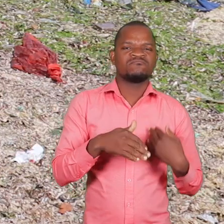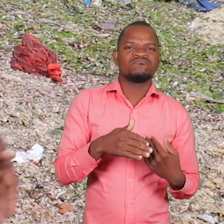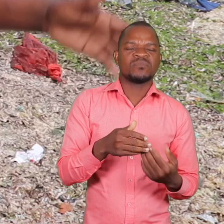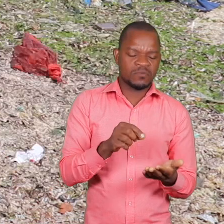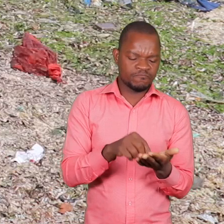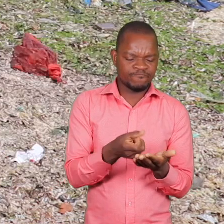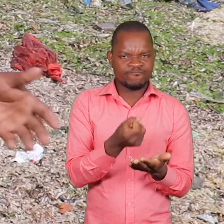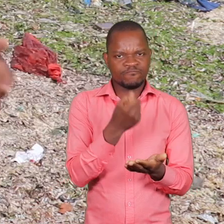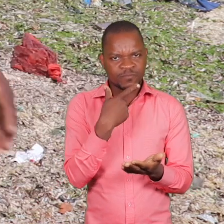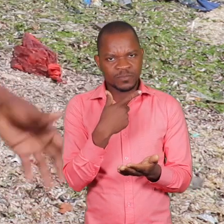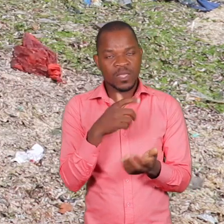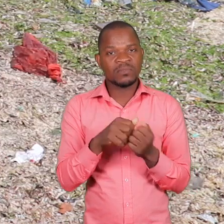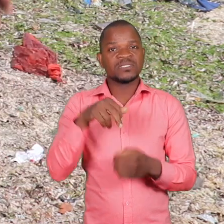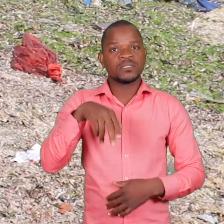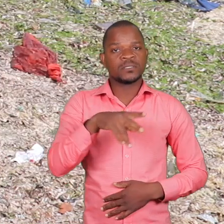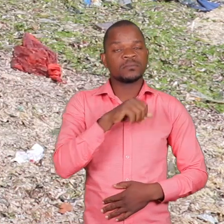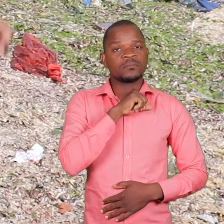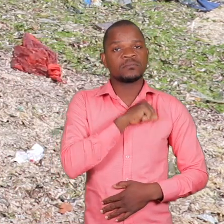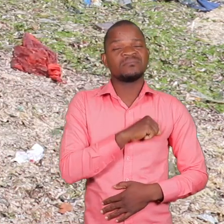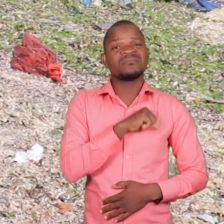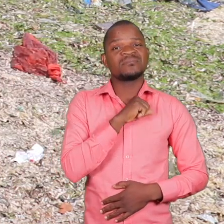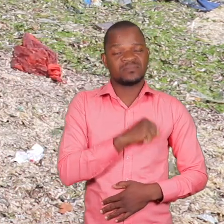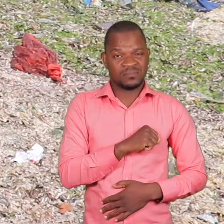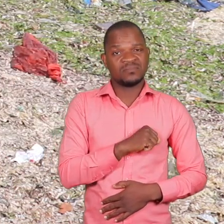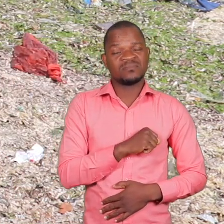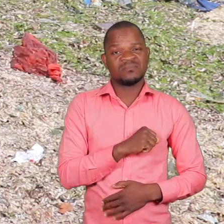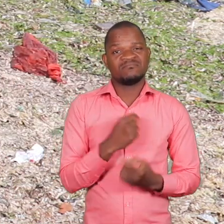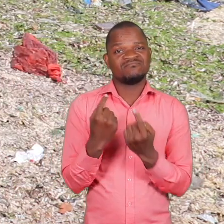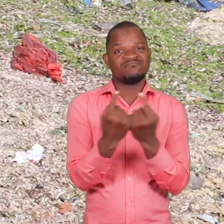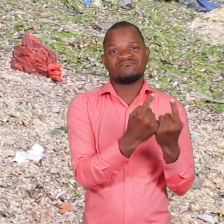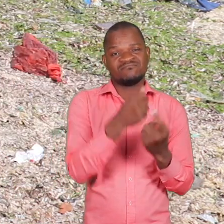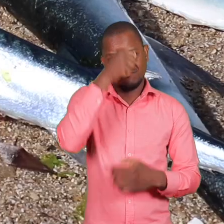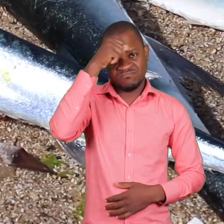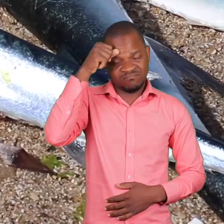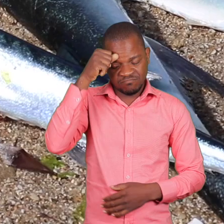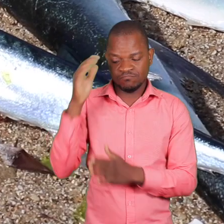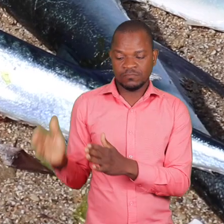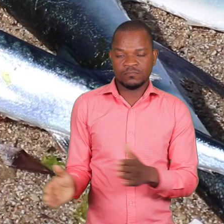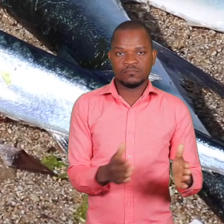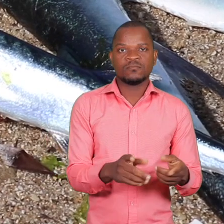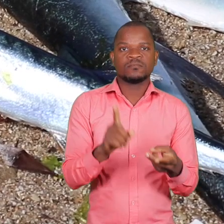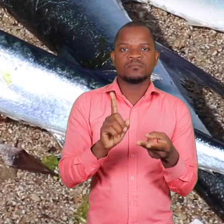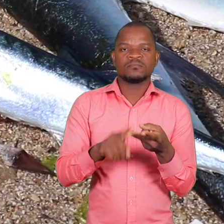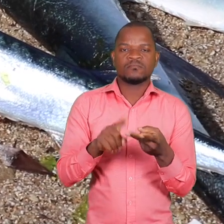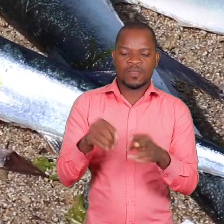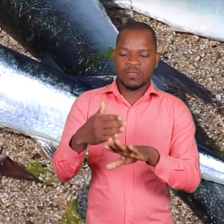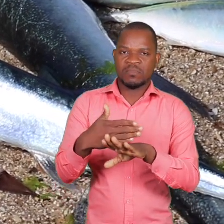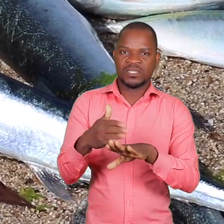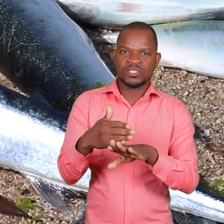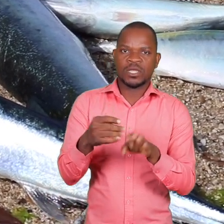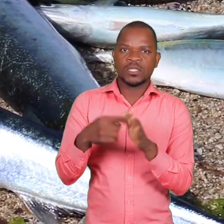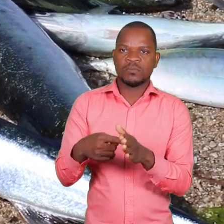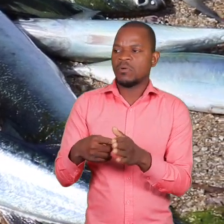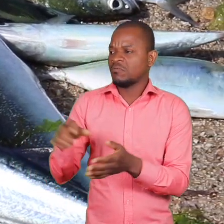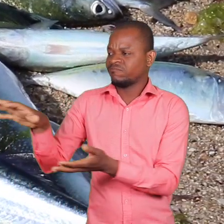amendoim enquanto estamos a passar, mas não temos como. E essa parte de peixe, nós despejamos no chão porque